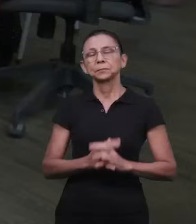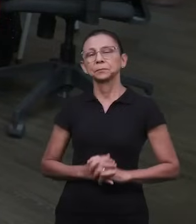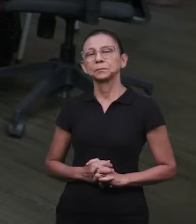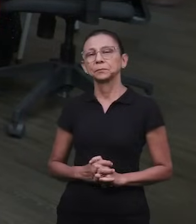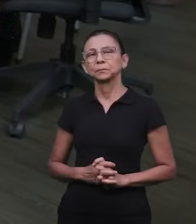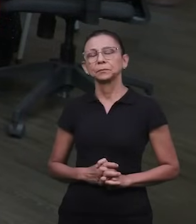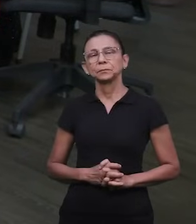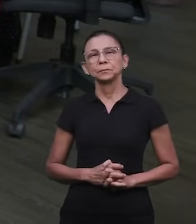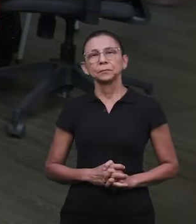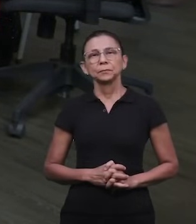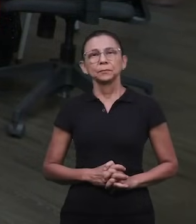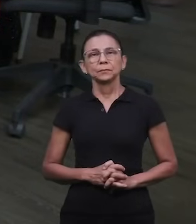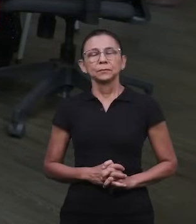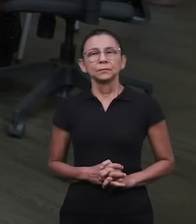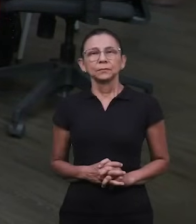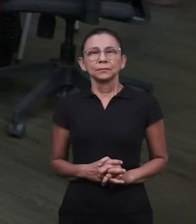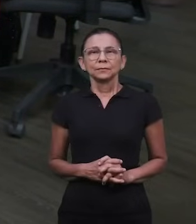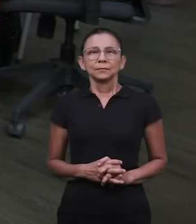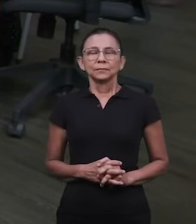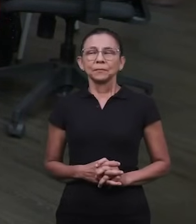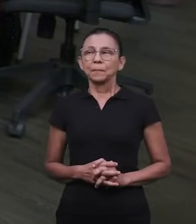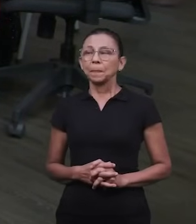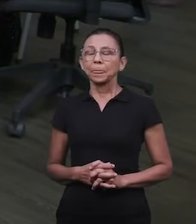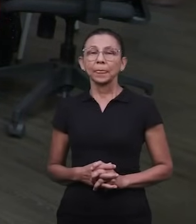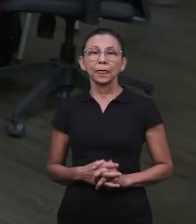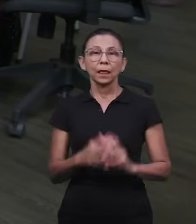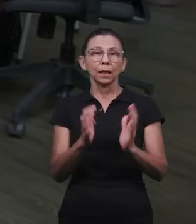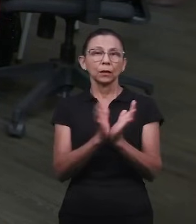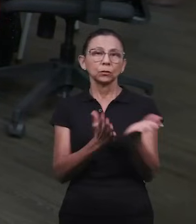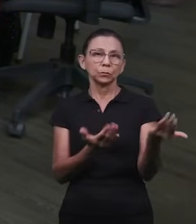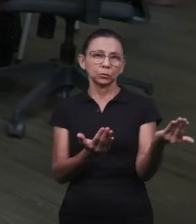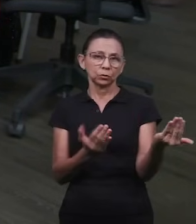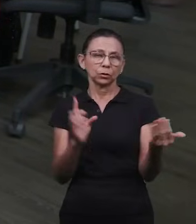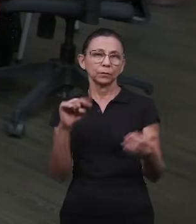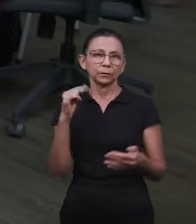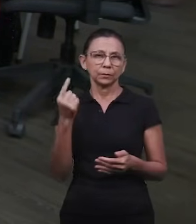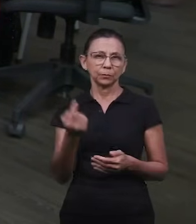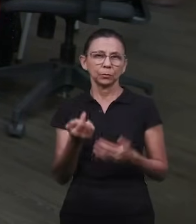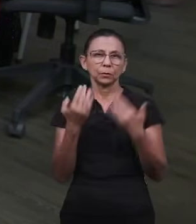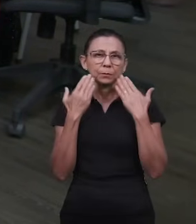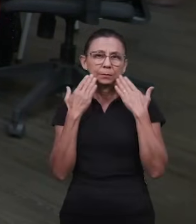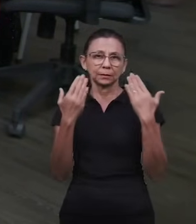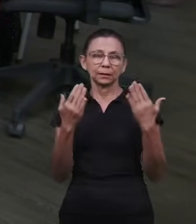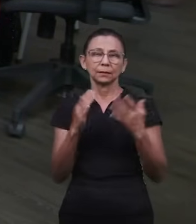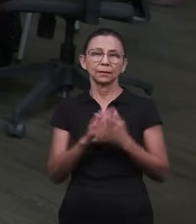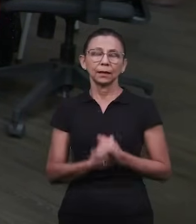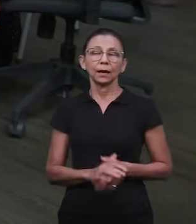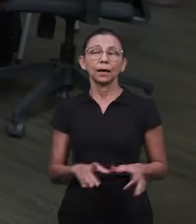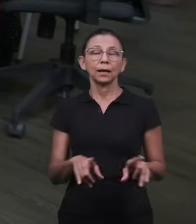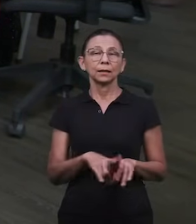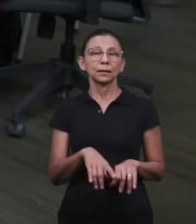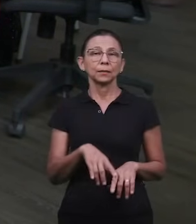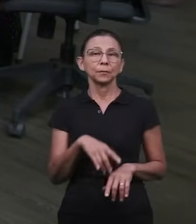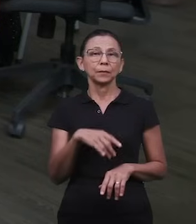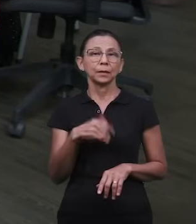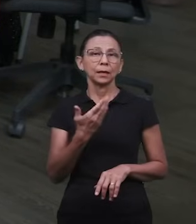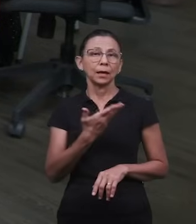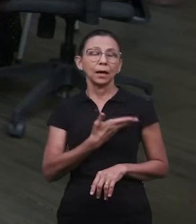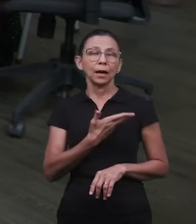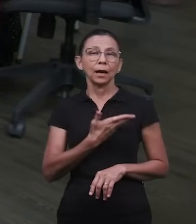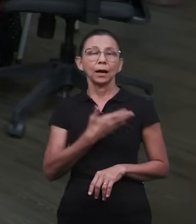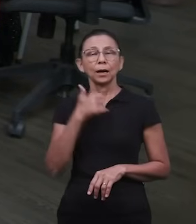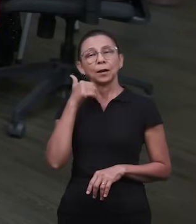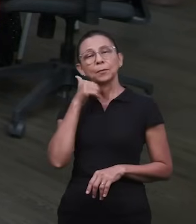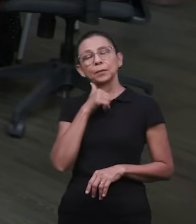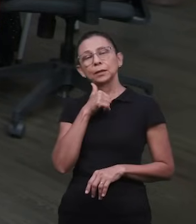jovens. E agora você vê quem está conosco aqui no estúdio, um grupo de jovens que daqui a pouquinho vai se apresentar. Minha colega